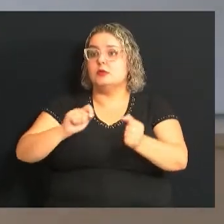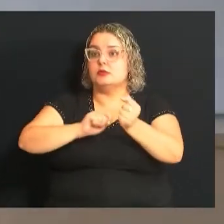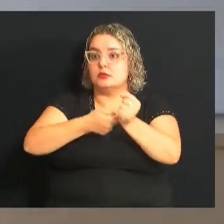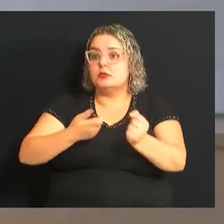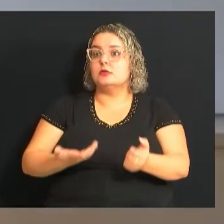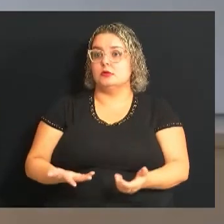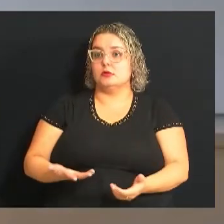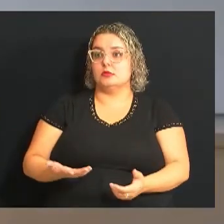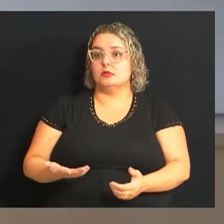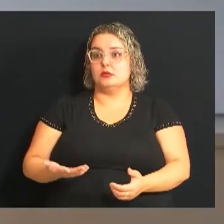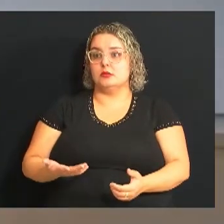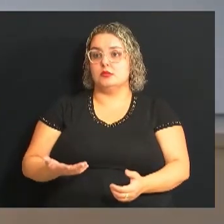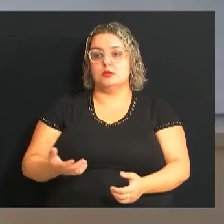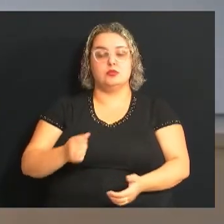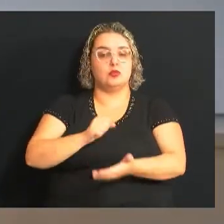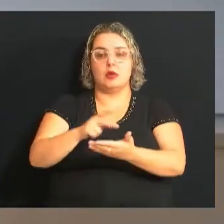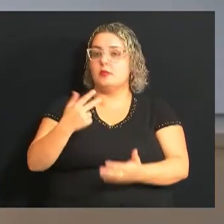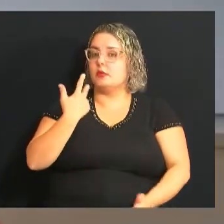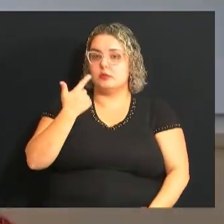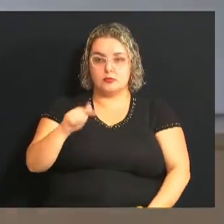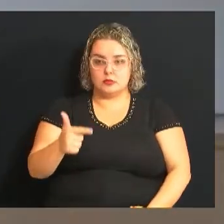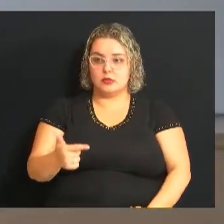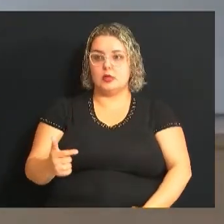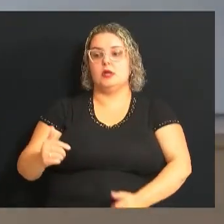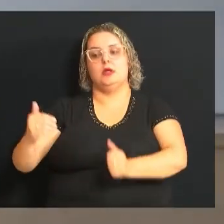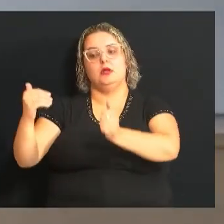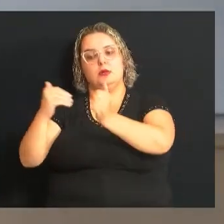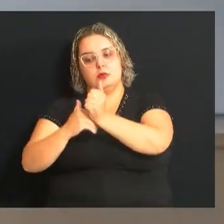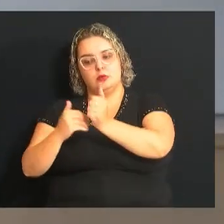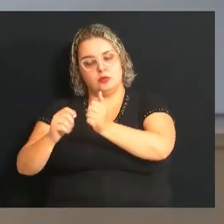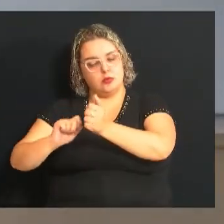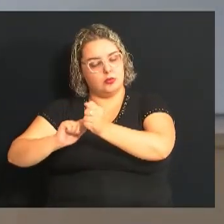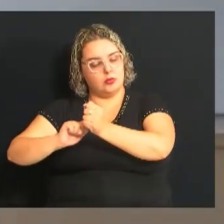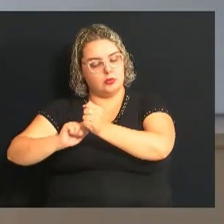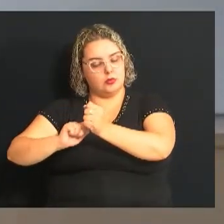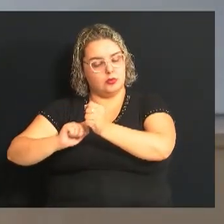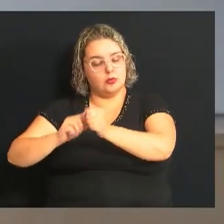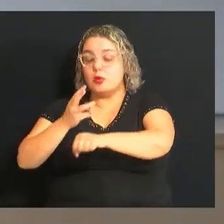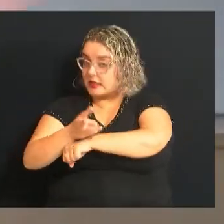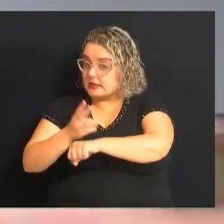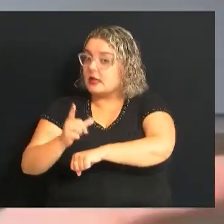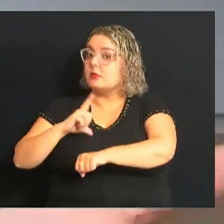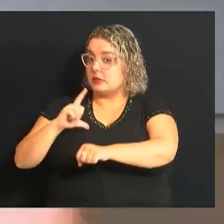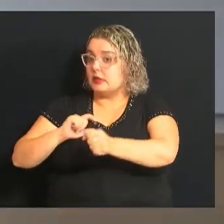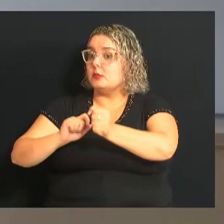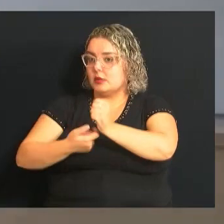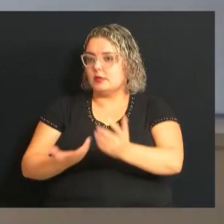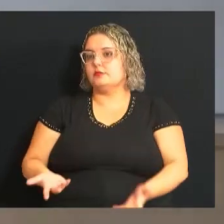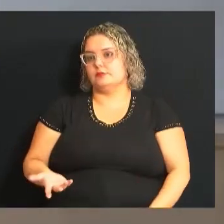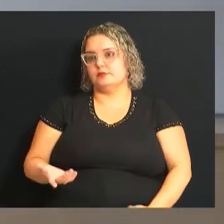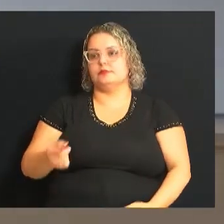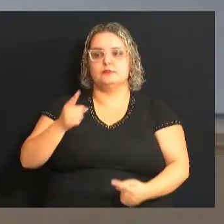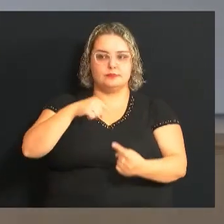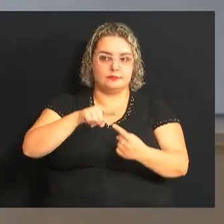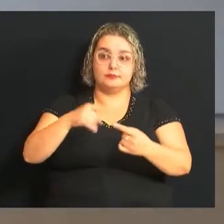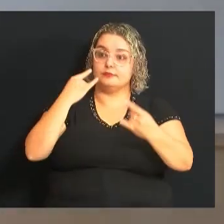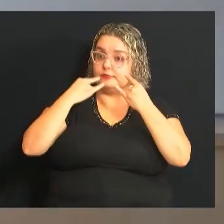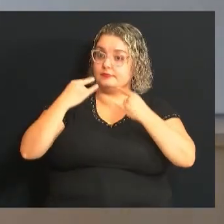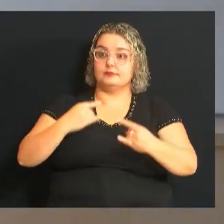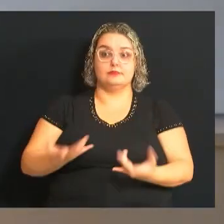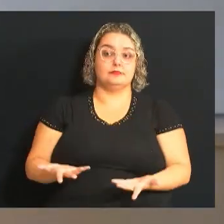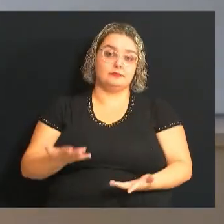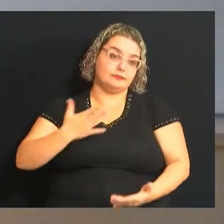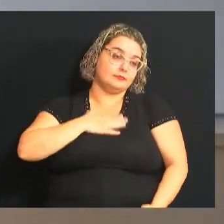tem, fazer isso com privacidade e deixar as crianças tranquilas. Esse é o objetivo, e eu me inspirei nos casos dos meus clientes,